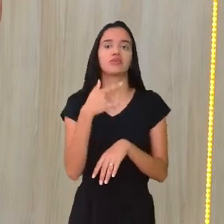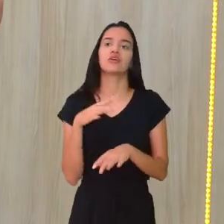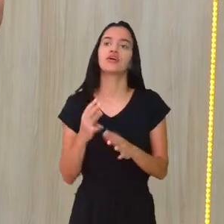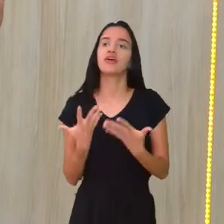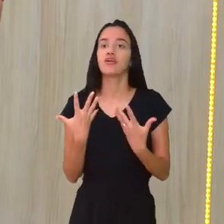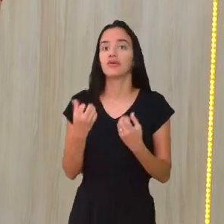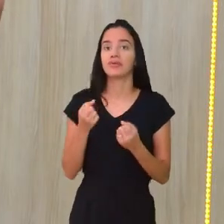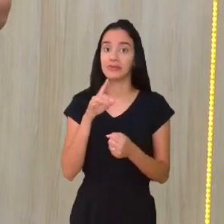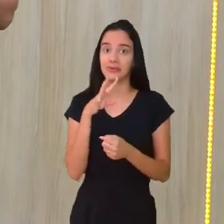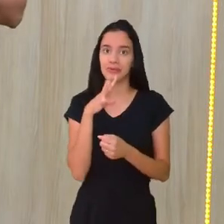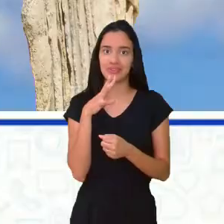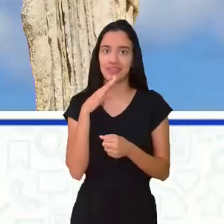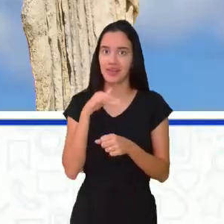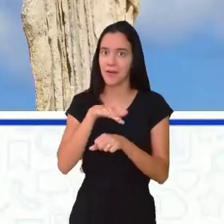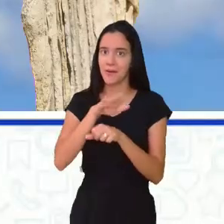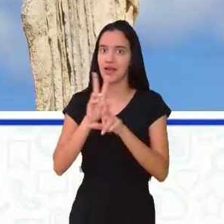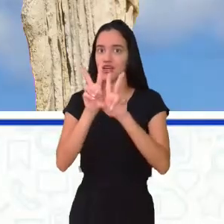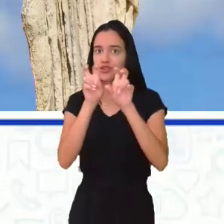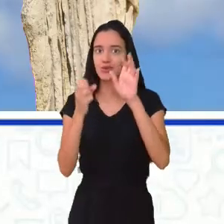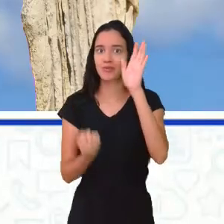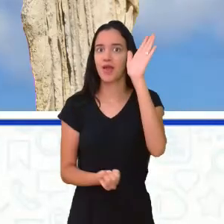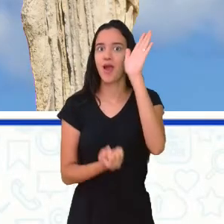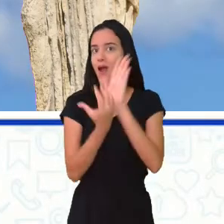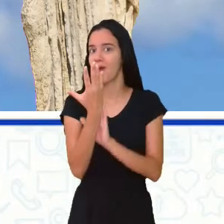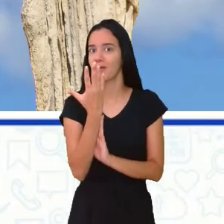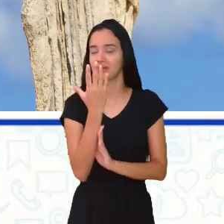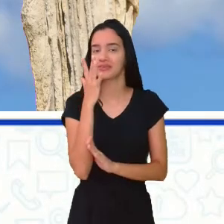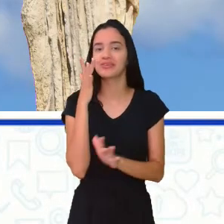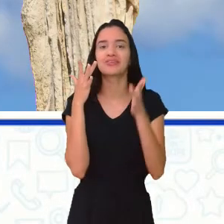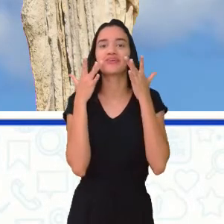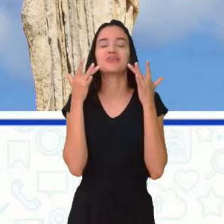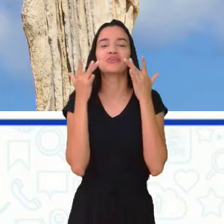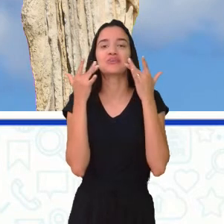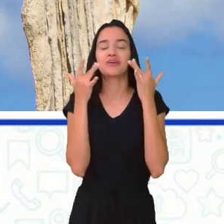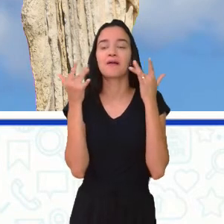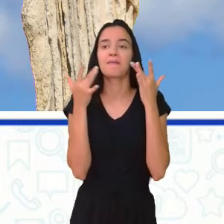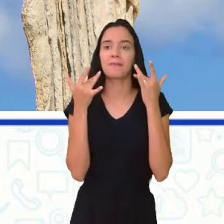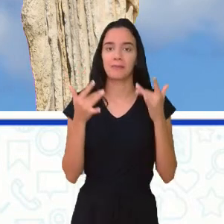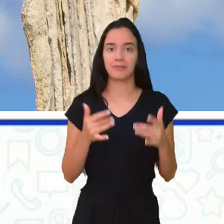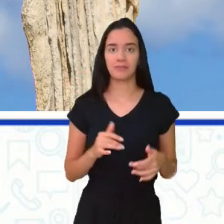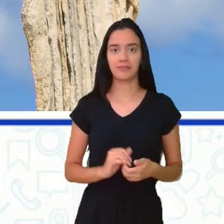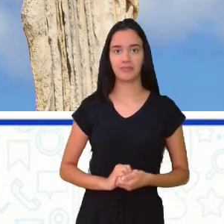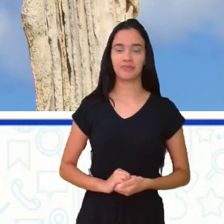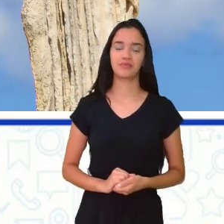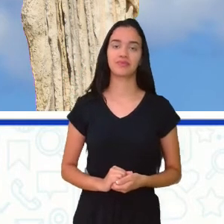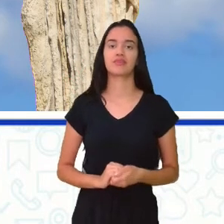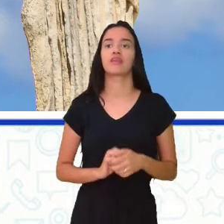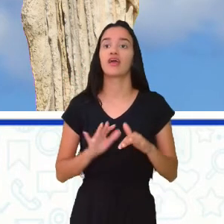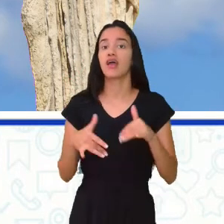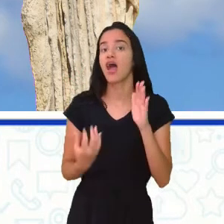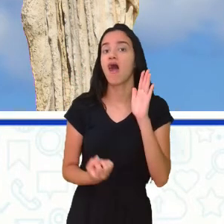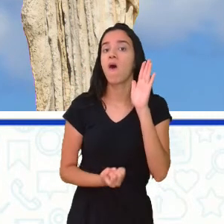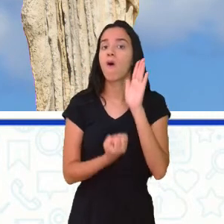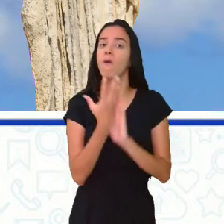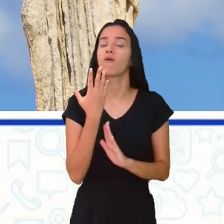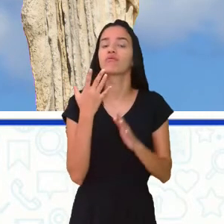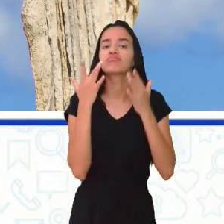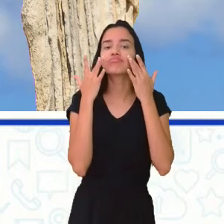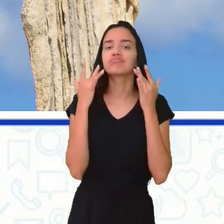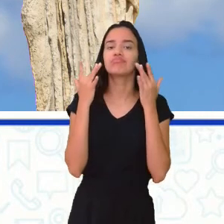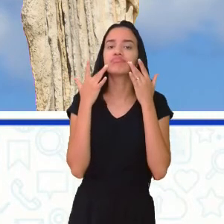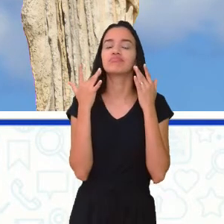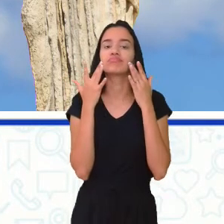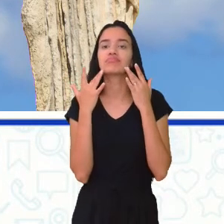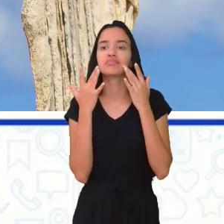vamos conhecendo mais, não é, sobre a origem do teatro, da peça teatral, não é? A origem do teatro é